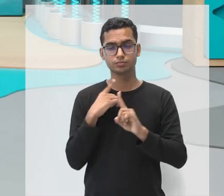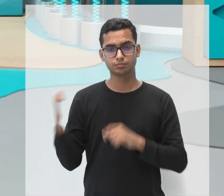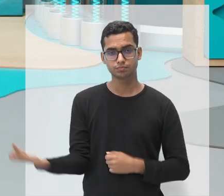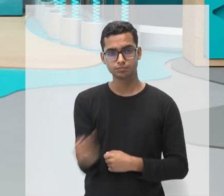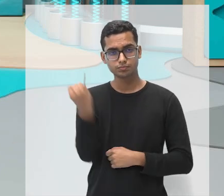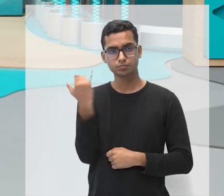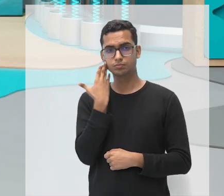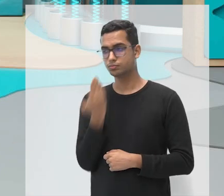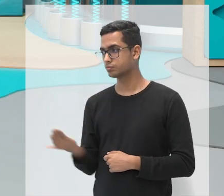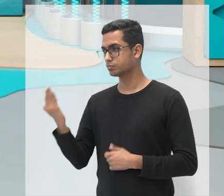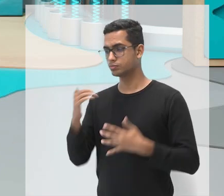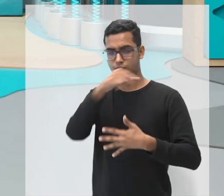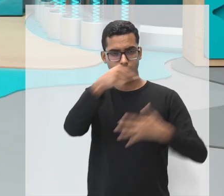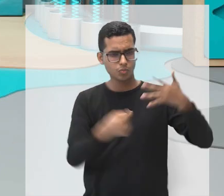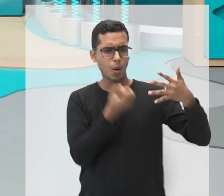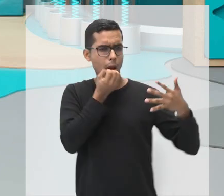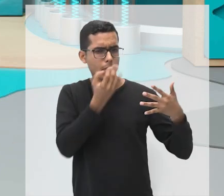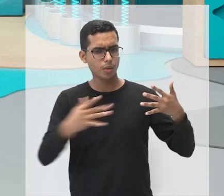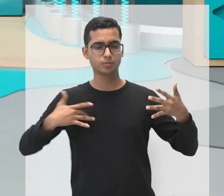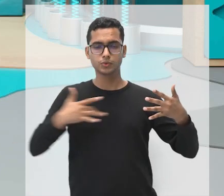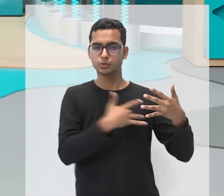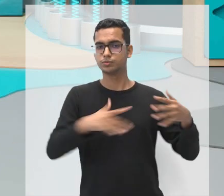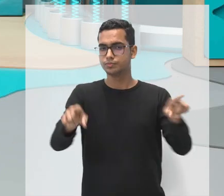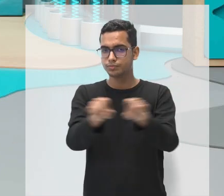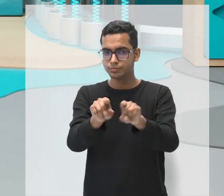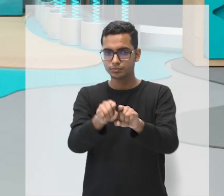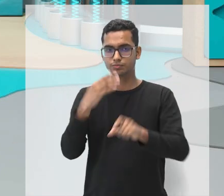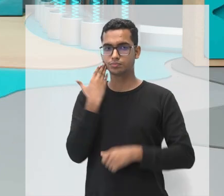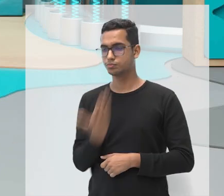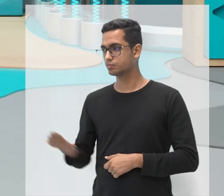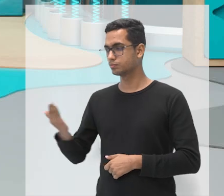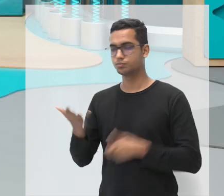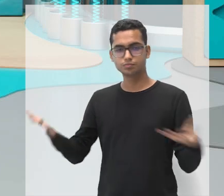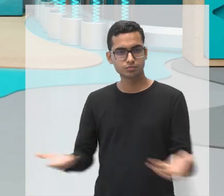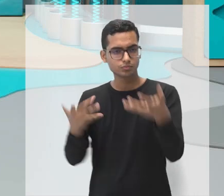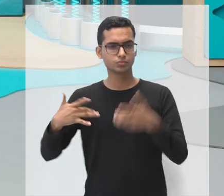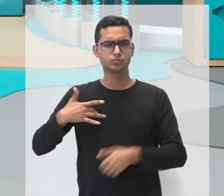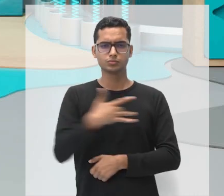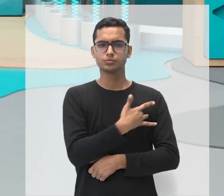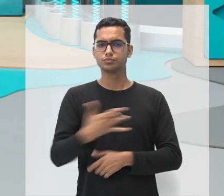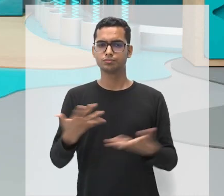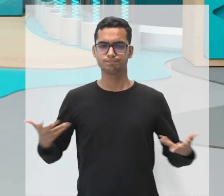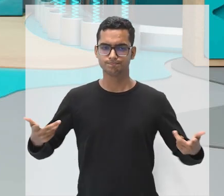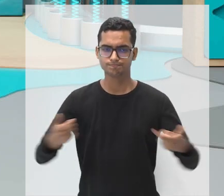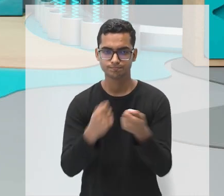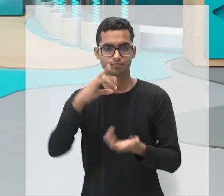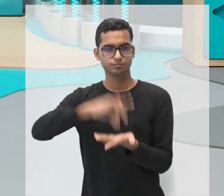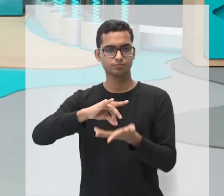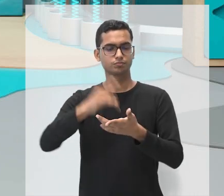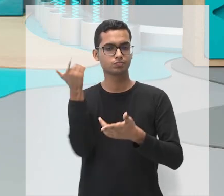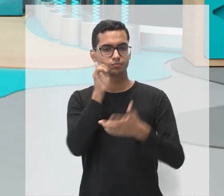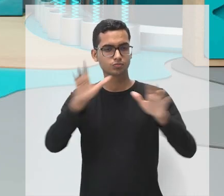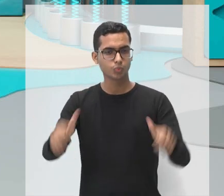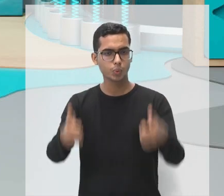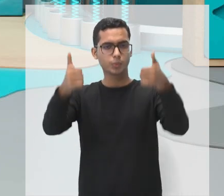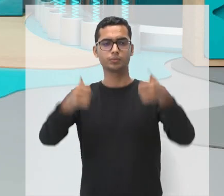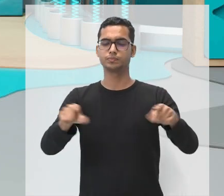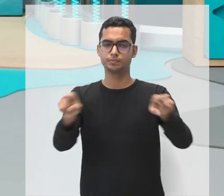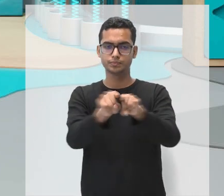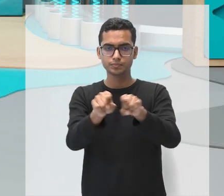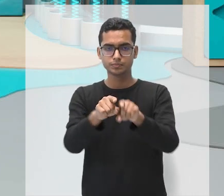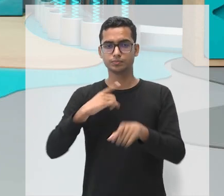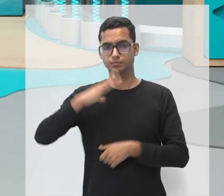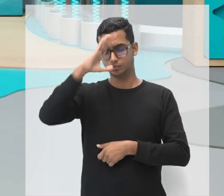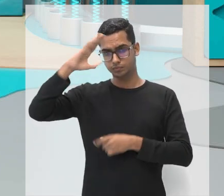valiosa que ela tem inúmeros benefícios aí, olha só. O primeiro deles é a promoção da saúde, onde um